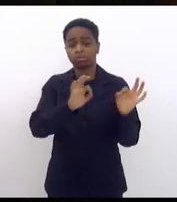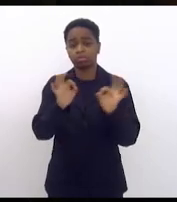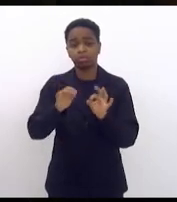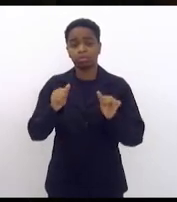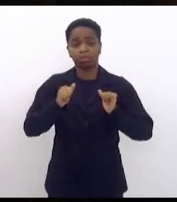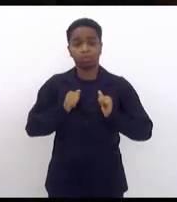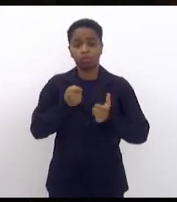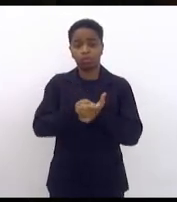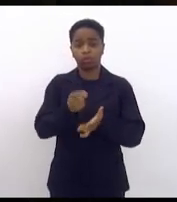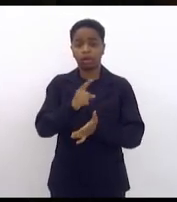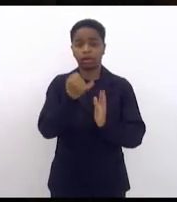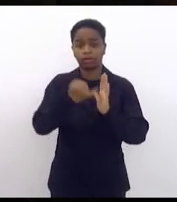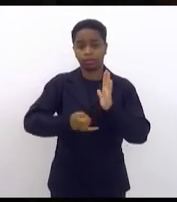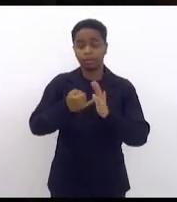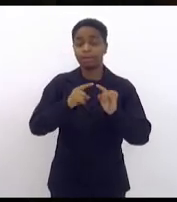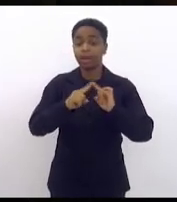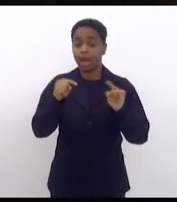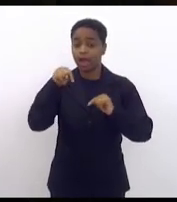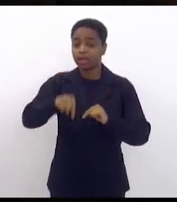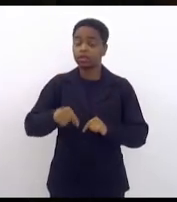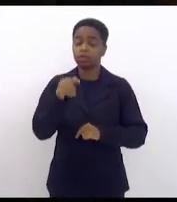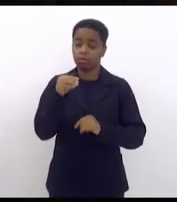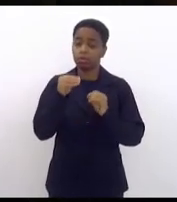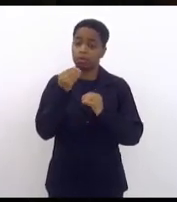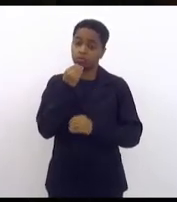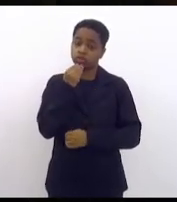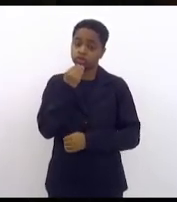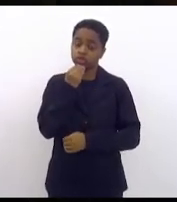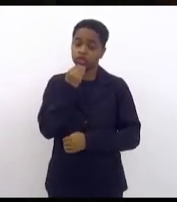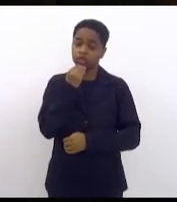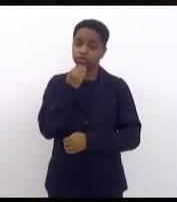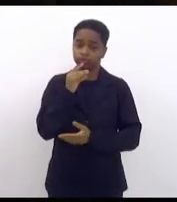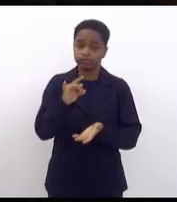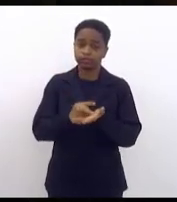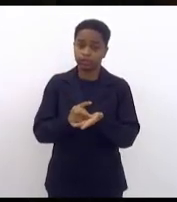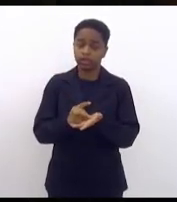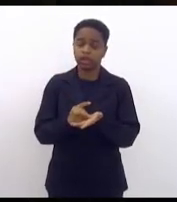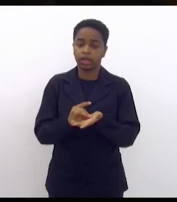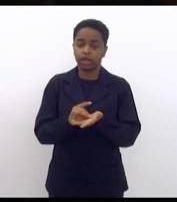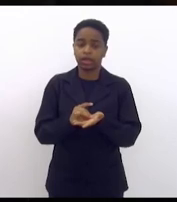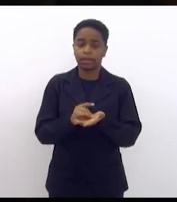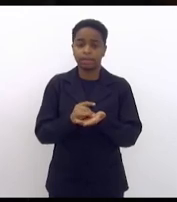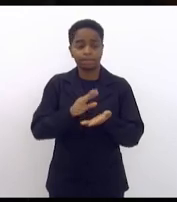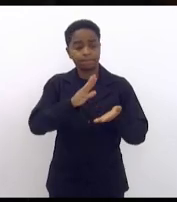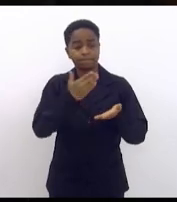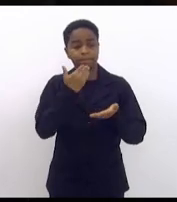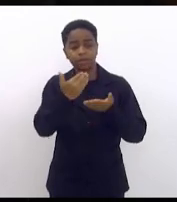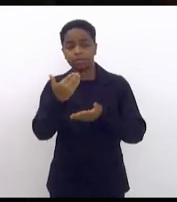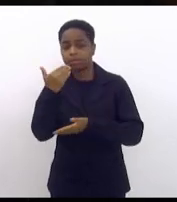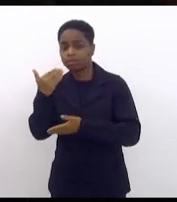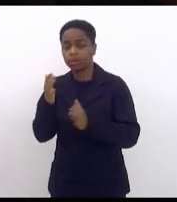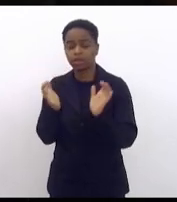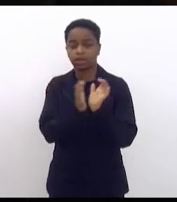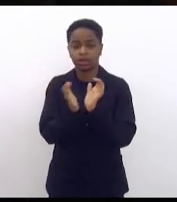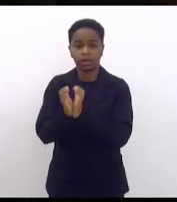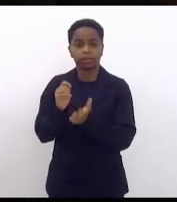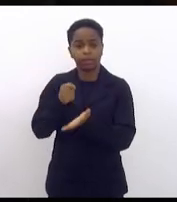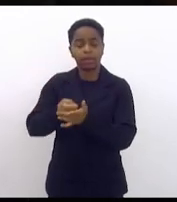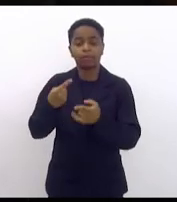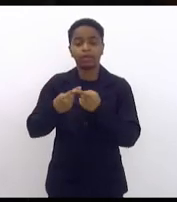do Rio de Janeiro podia estar passando um pente fino, criterioso nas suas isenções fiscais, que levam 24 bilhões por